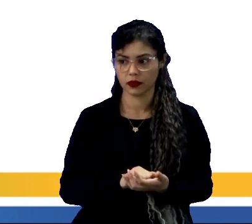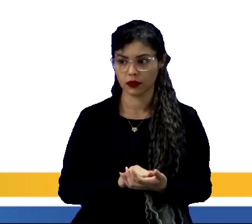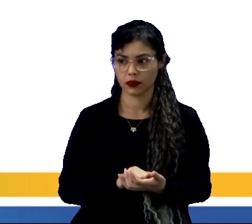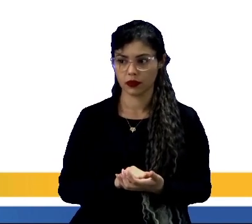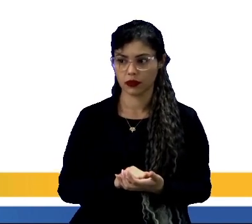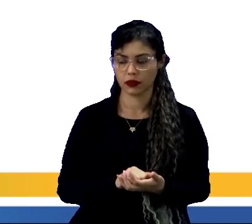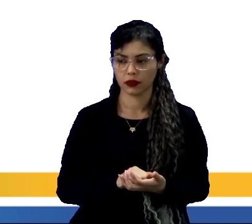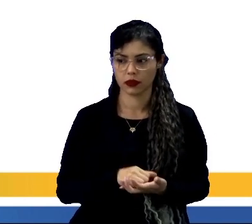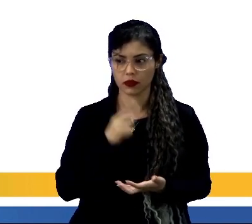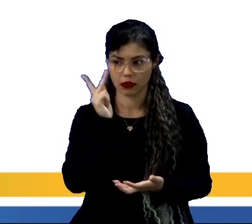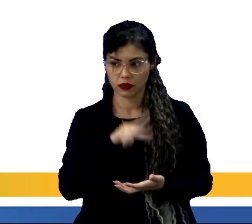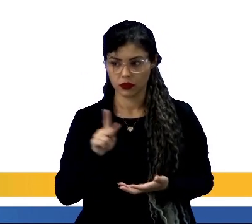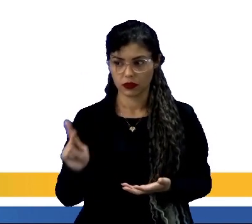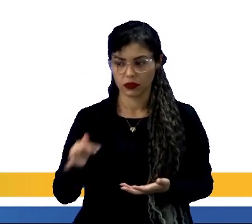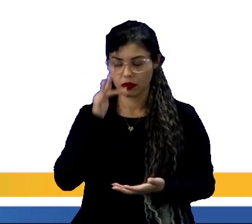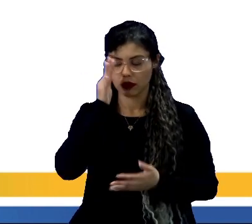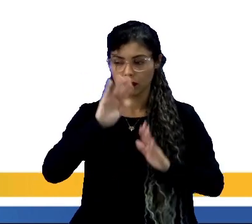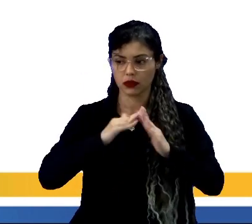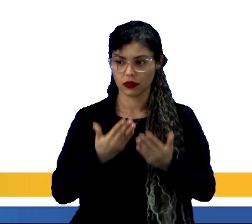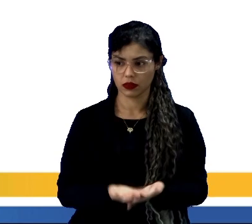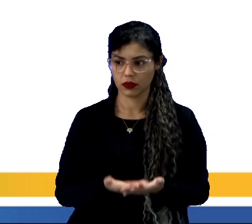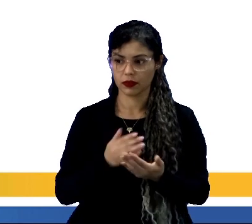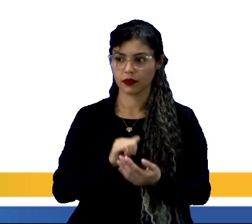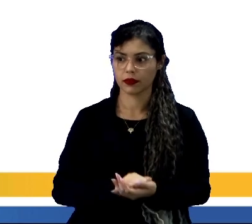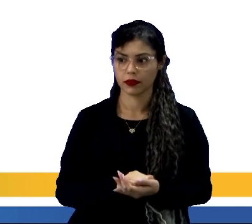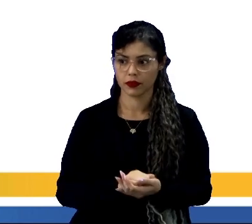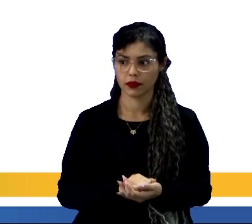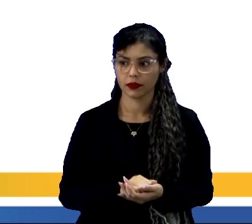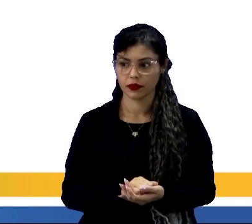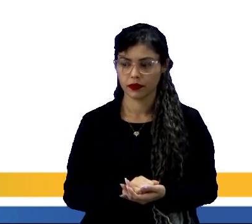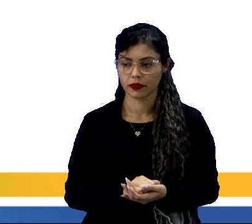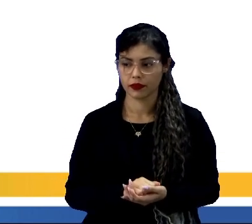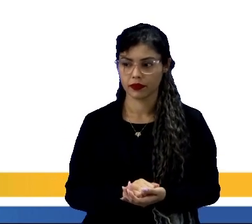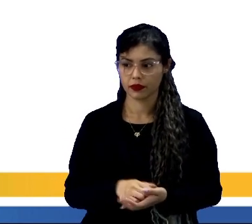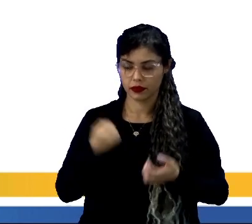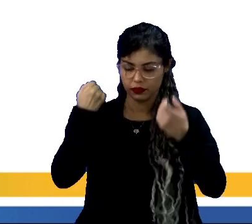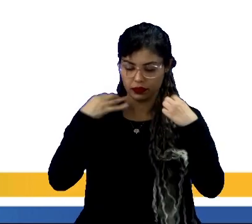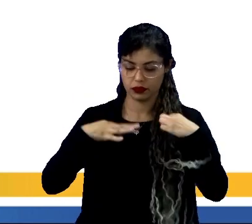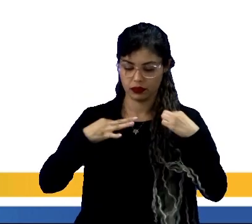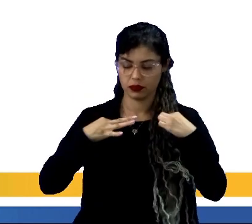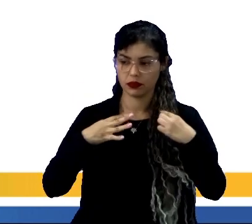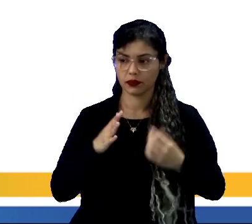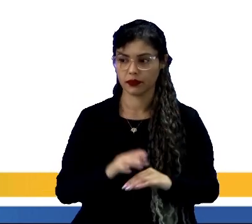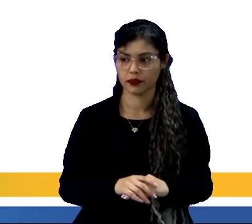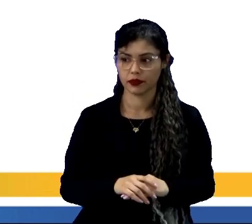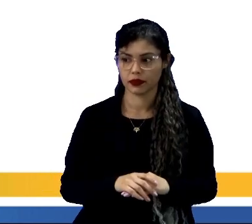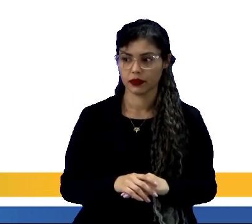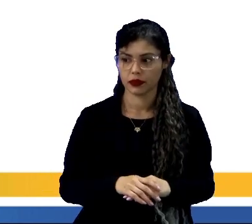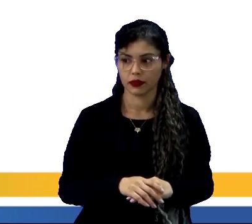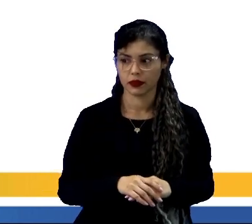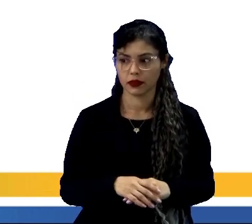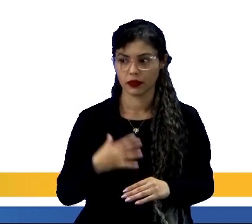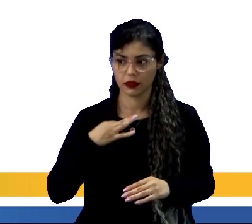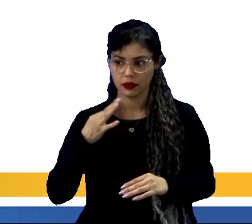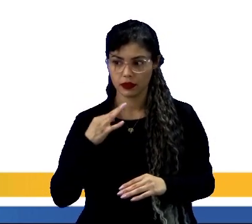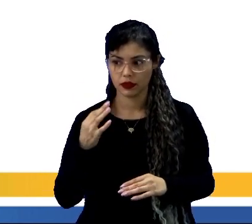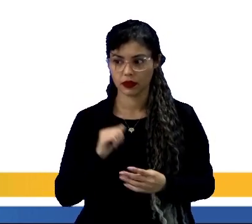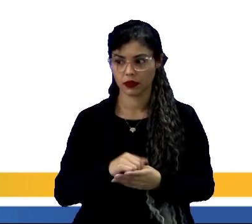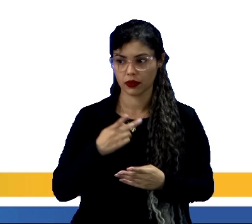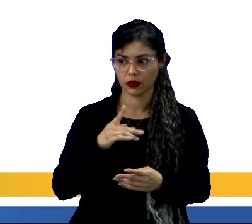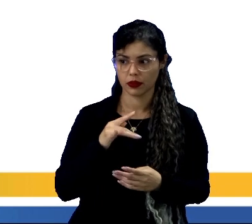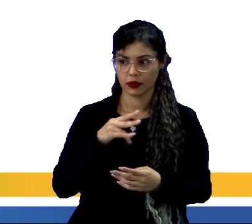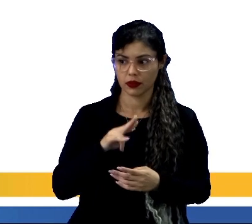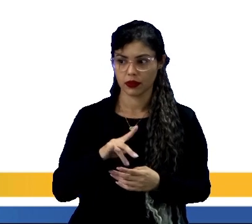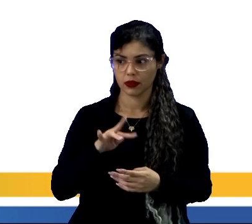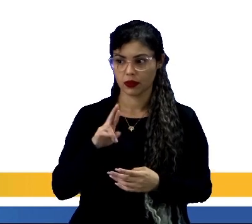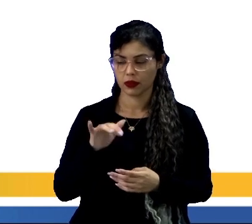É pouco usado. Professor de jardim escolar. 6. É de vestuário. Peça de vestuário